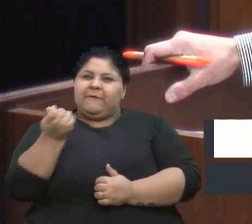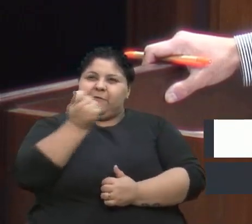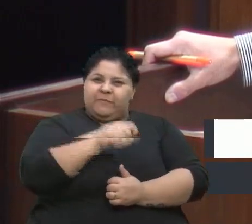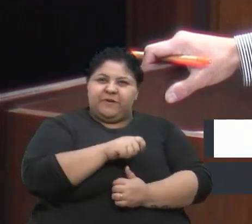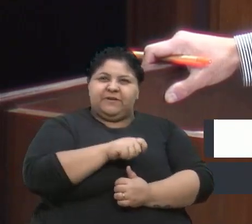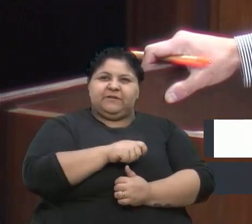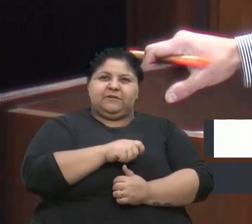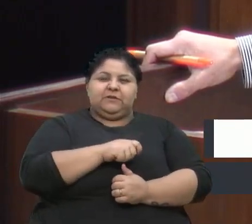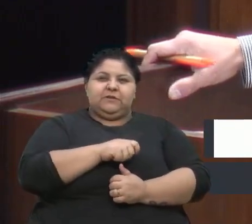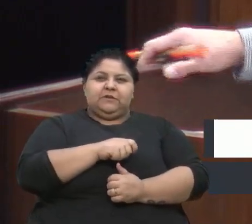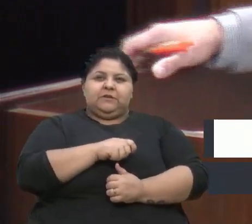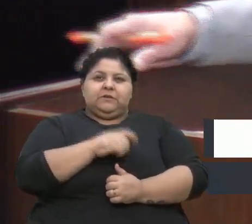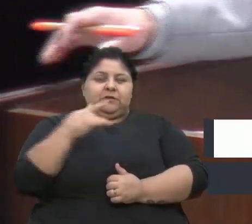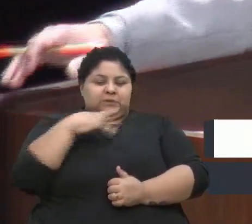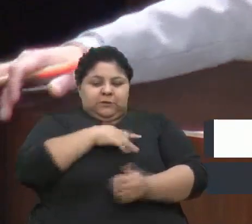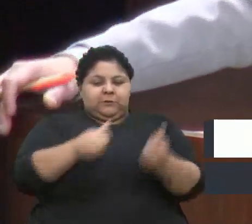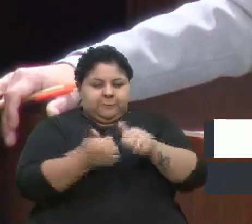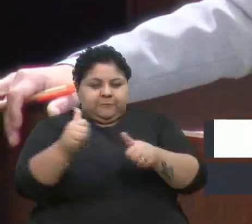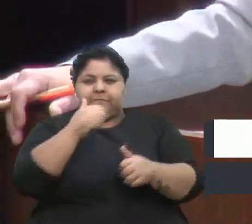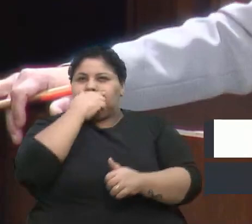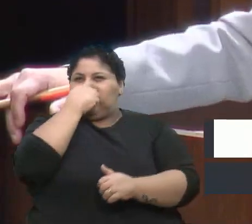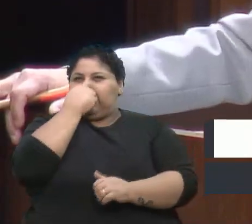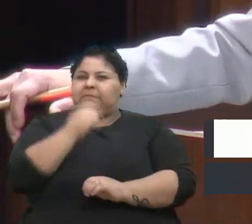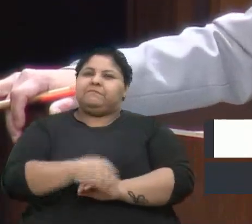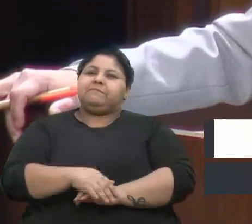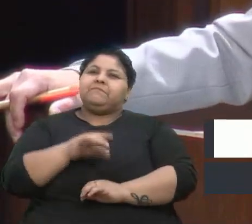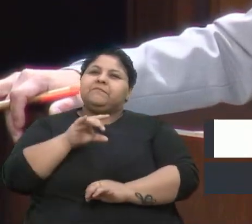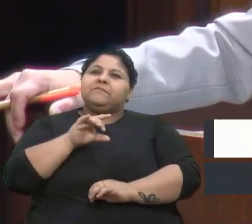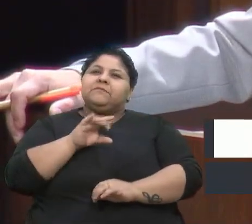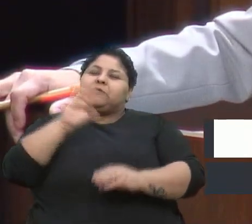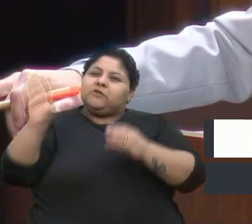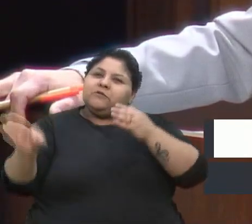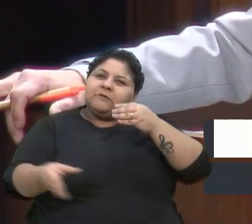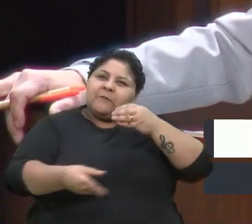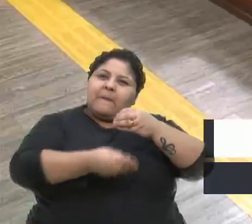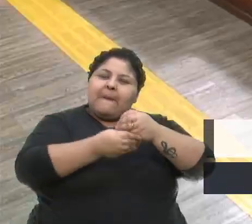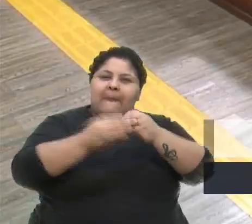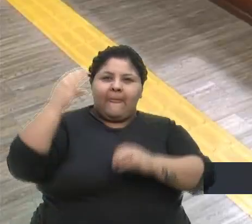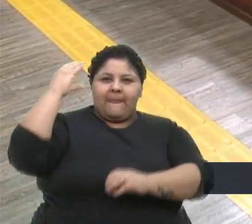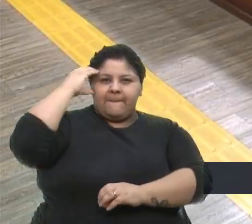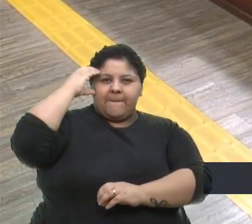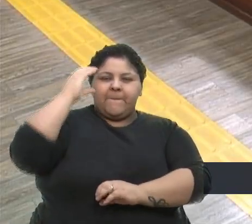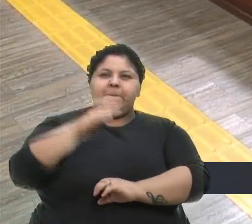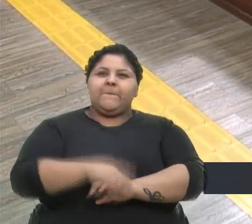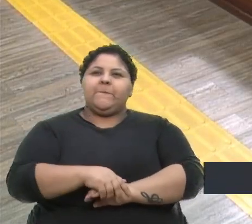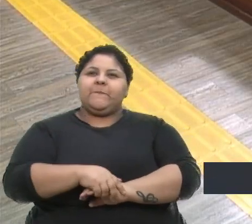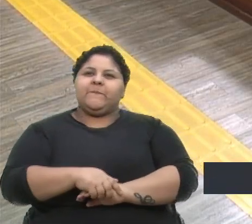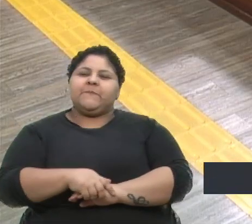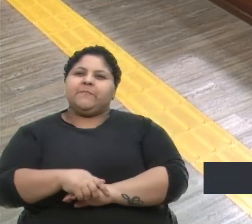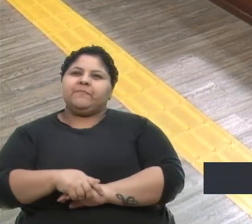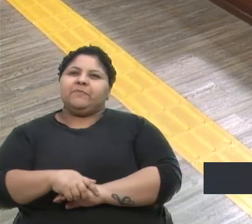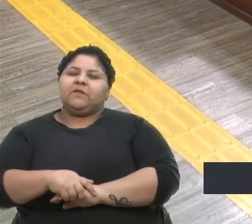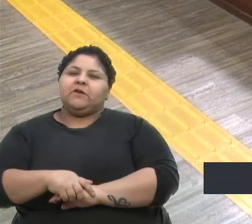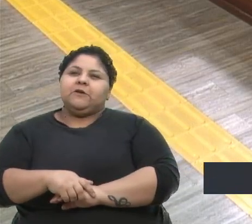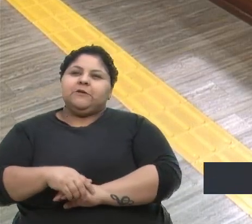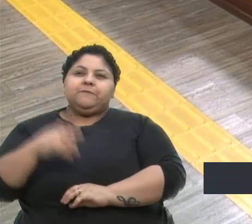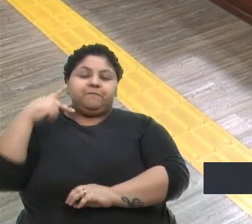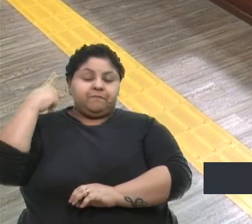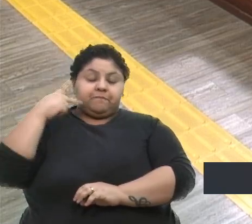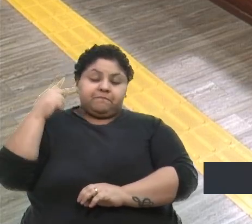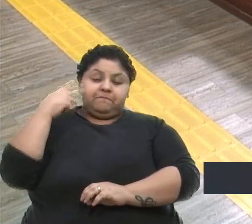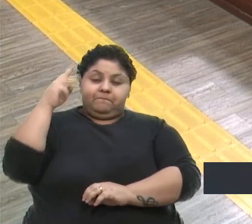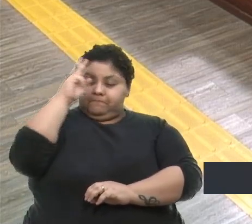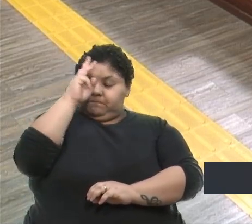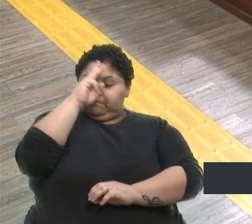com qualidade. A sua parte, por gentileza, vereador Cadore. Vereador Valim, como o senhor disse, o senhor